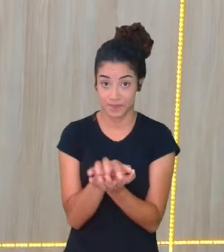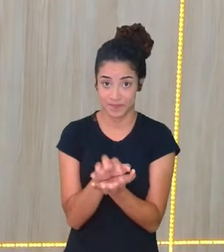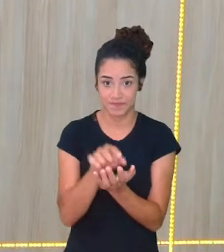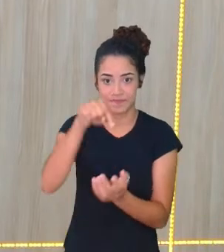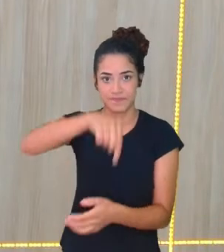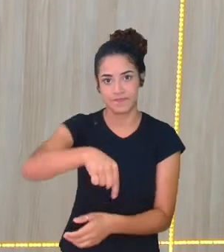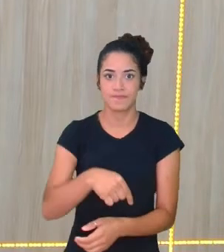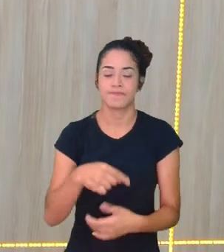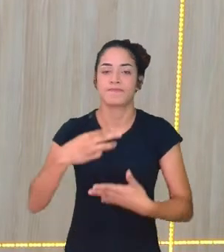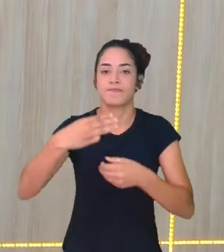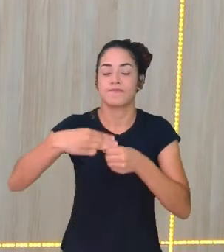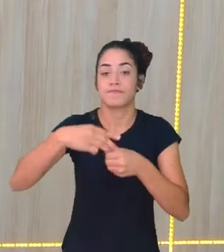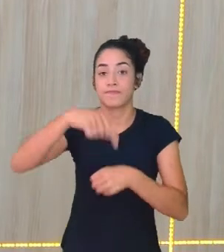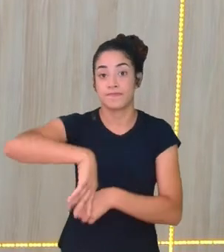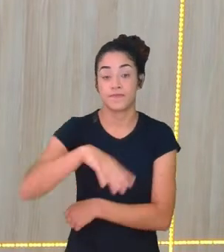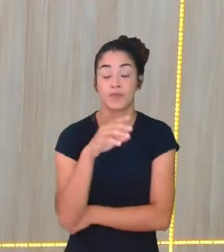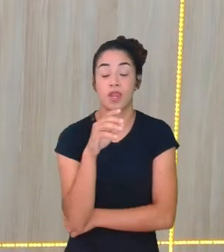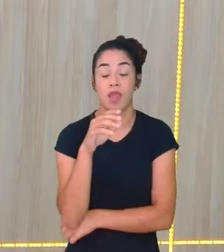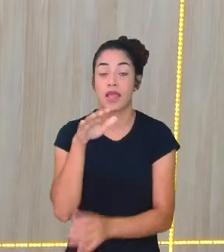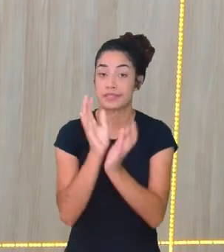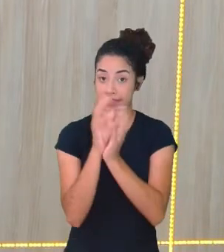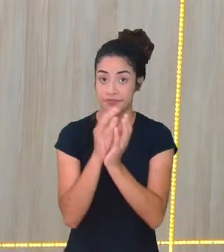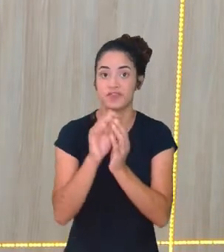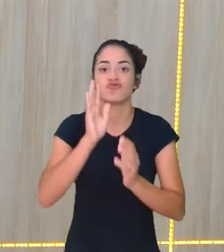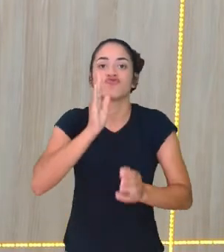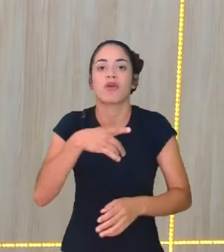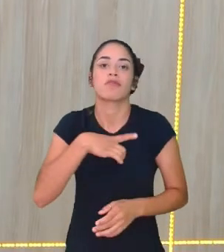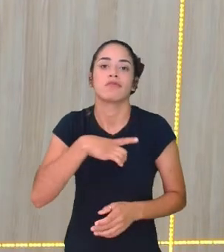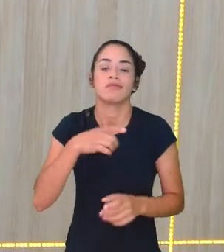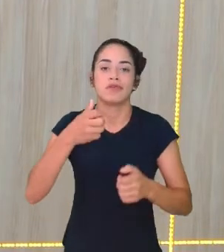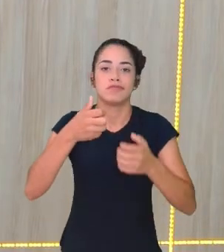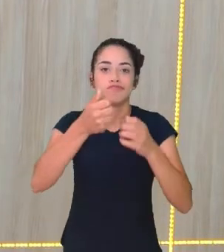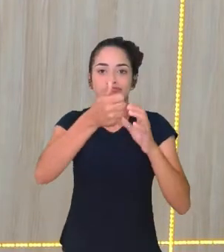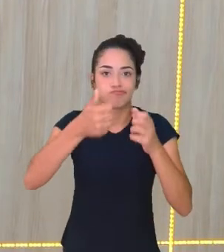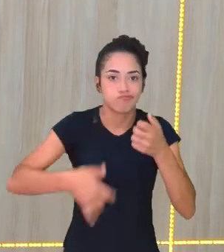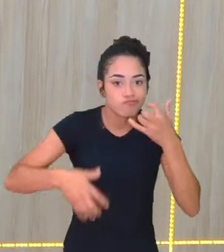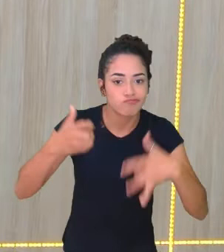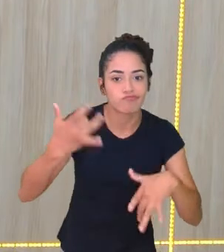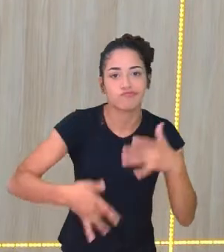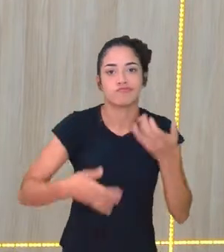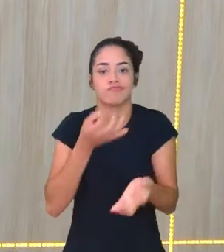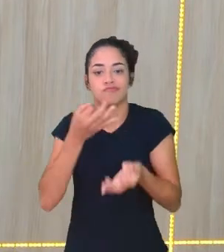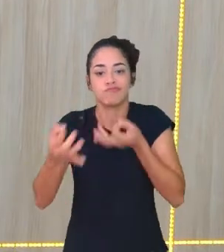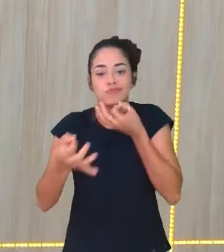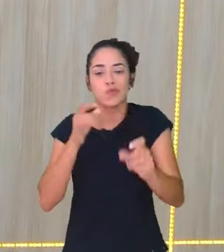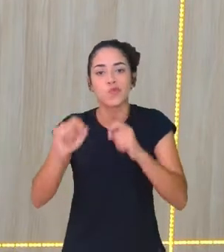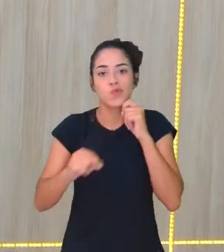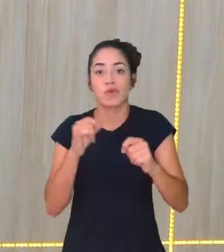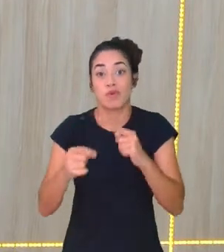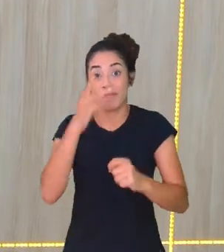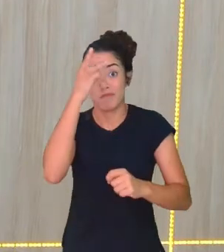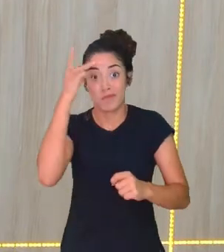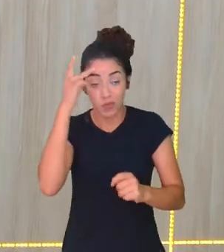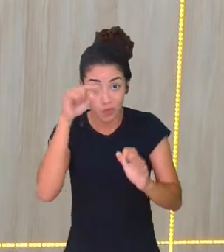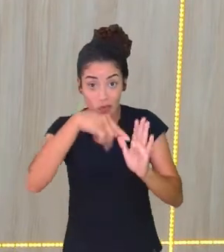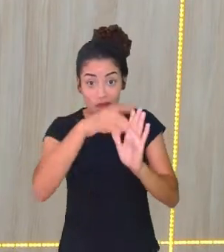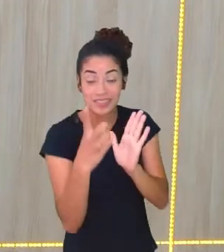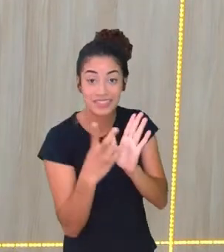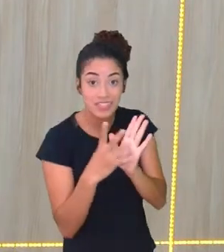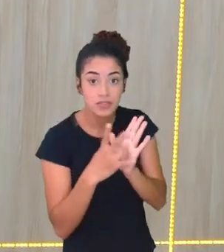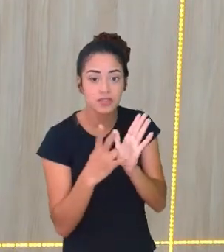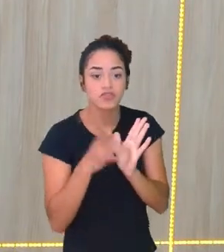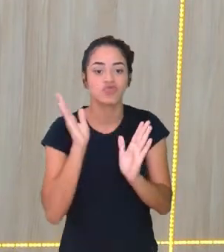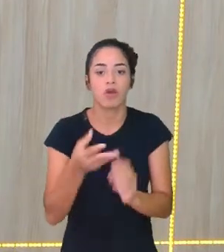no nosso município Recife já Existem relatos de povos indígenas ocupando território onde hoje nós temos